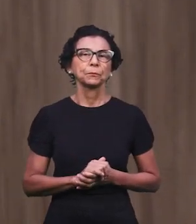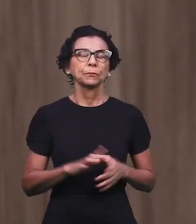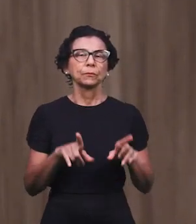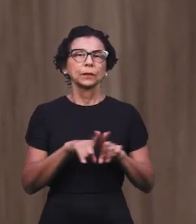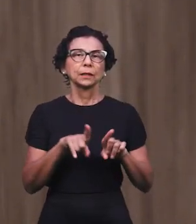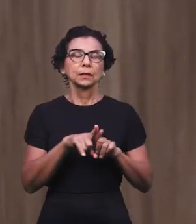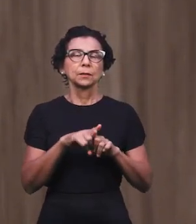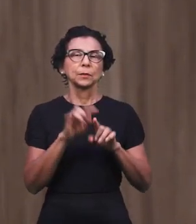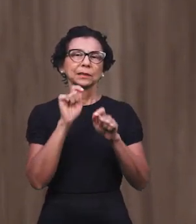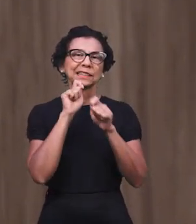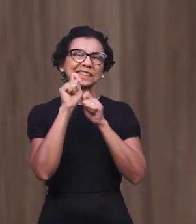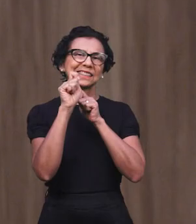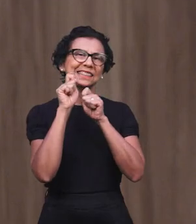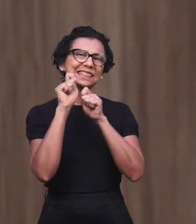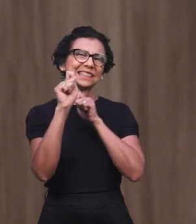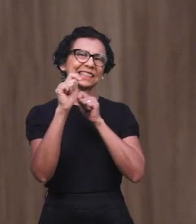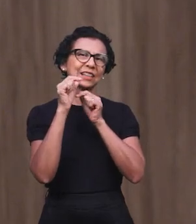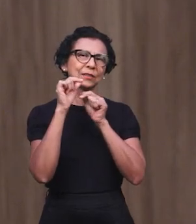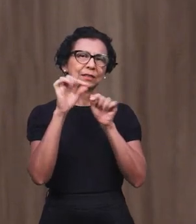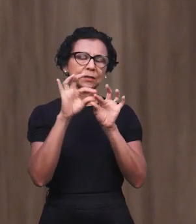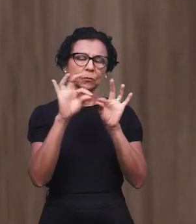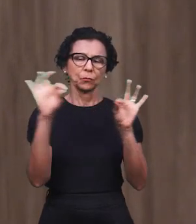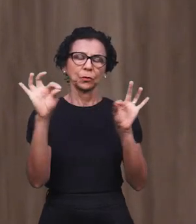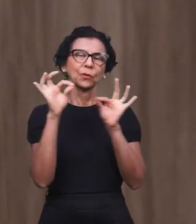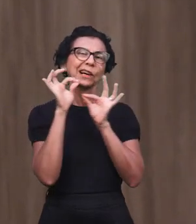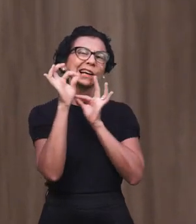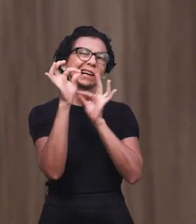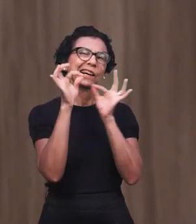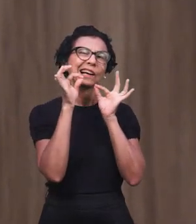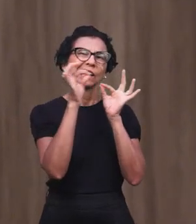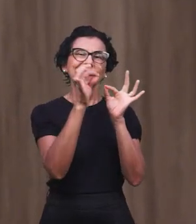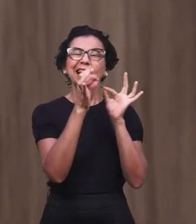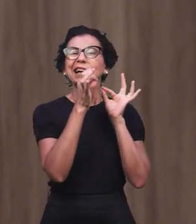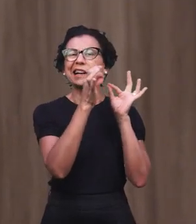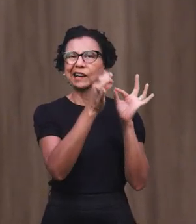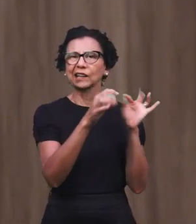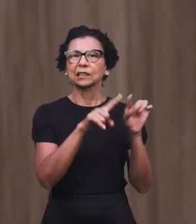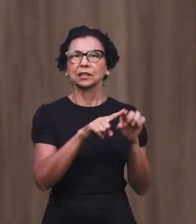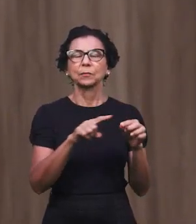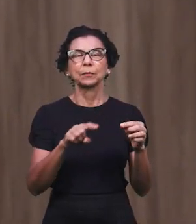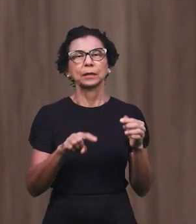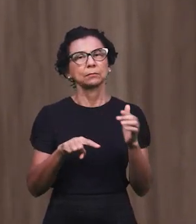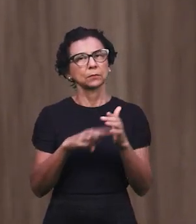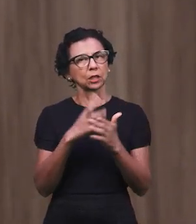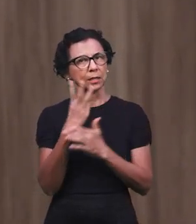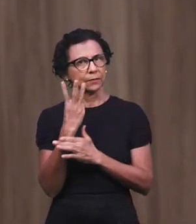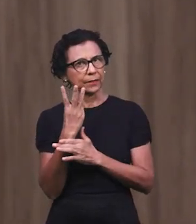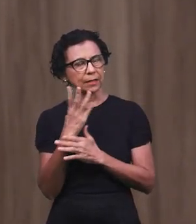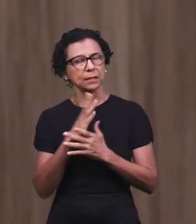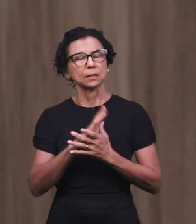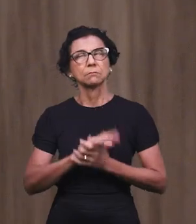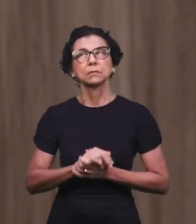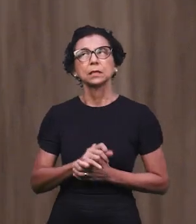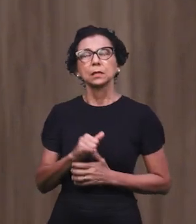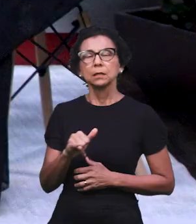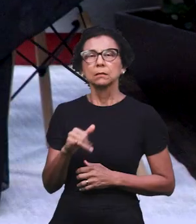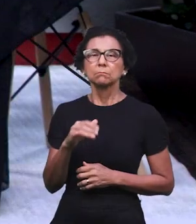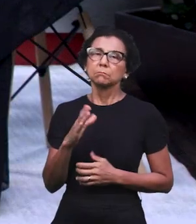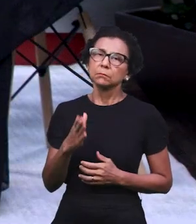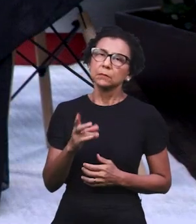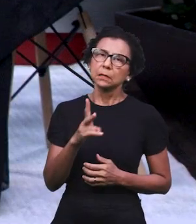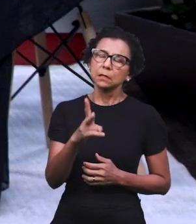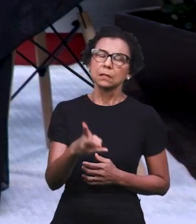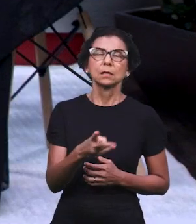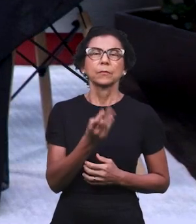essas escovações 3 vezes ao dia. Pode ser que, se o paciente tenha mais tempo em casa, a cada refeição,